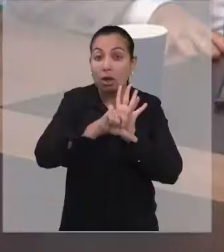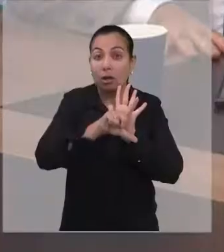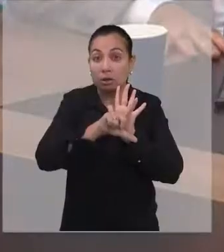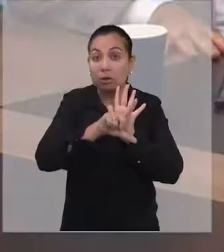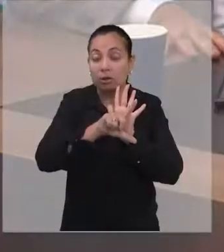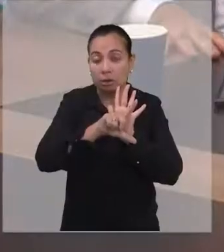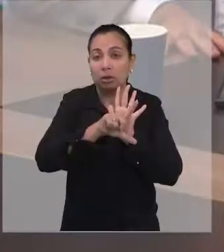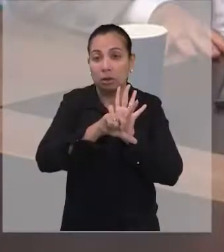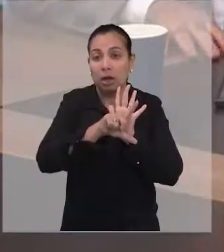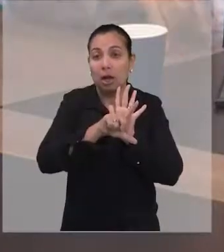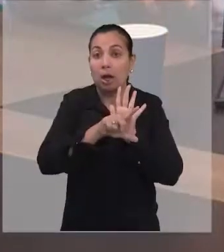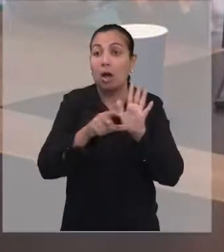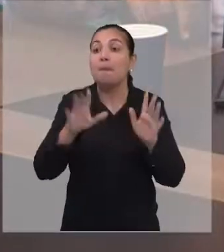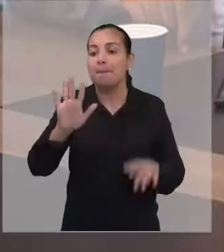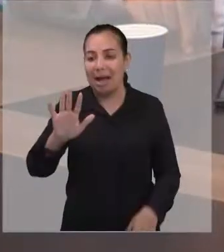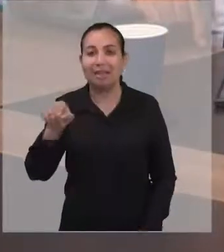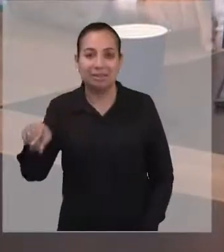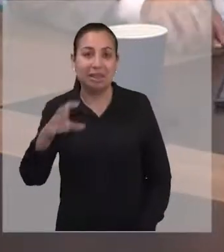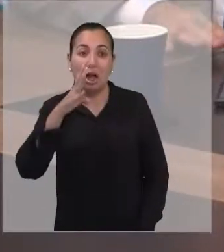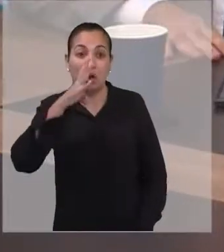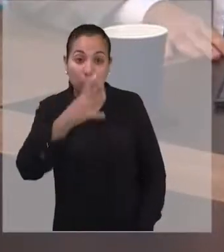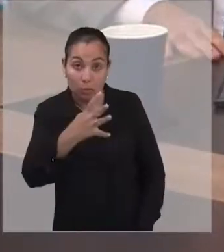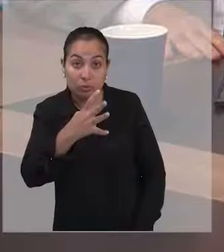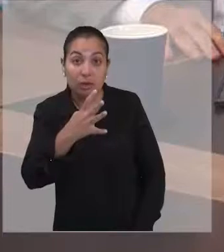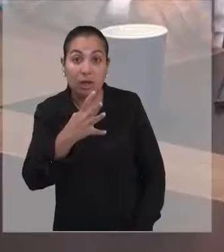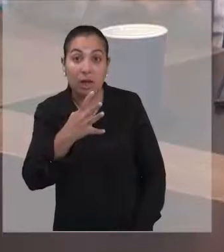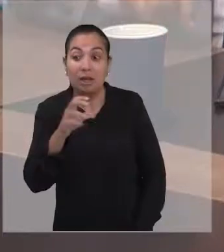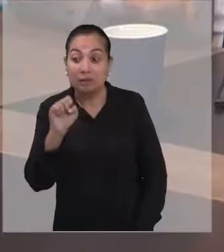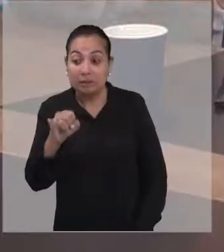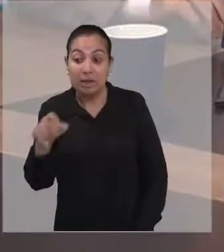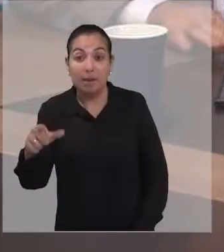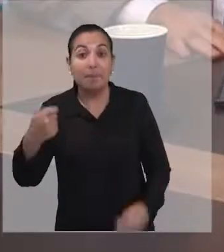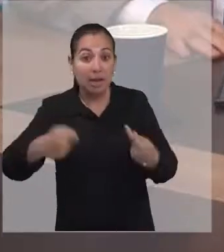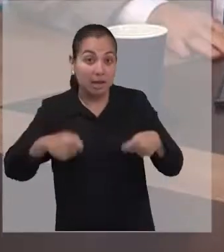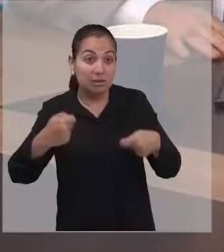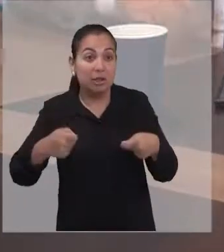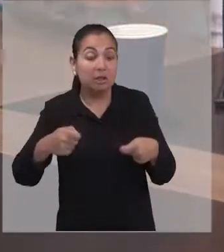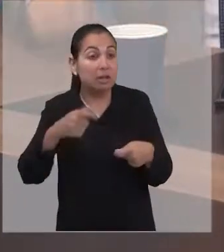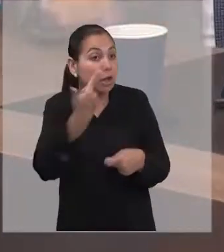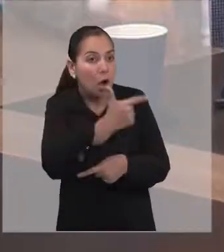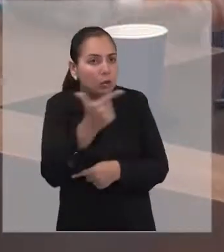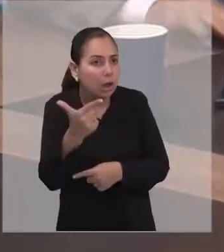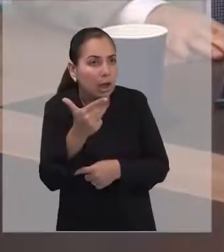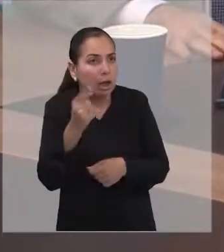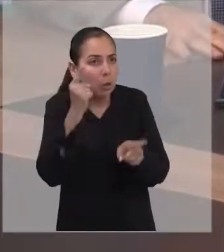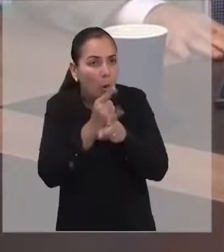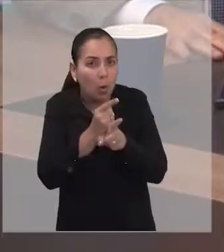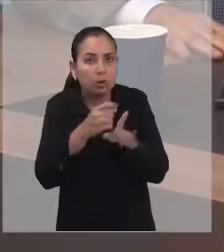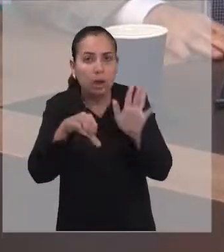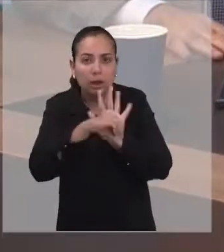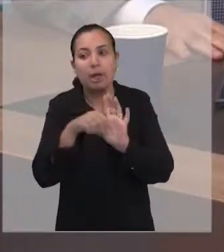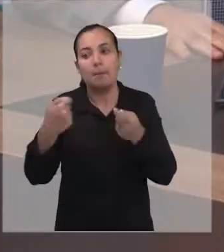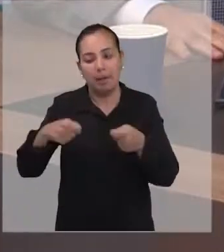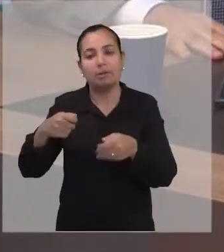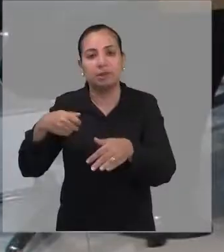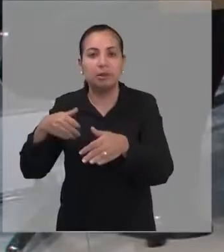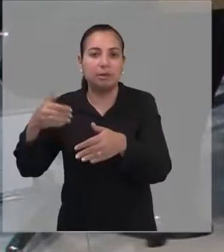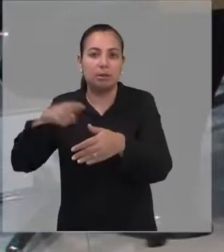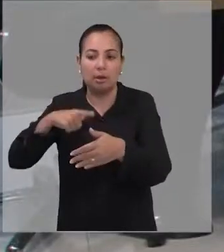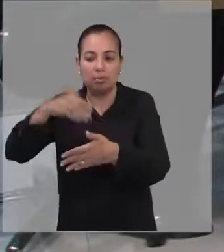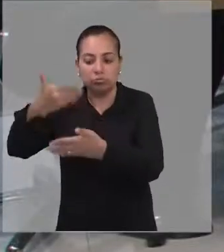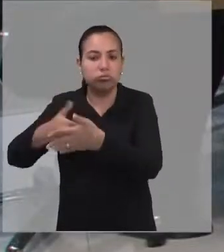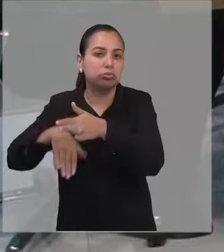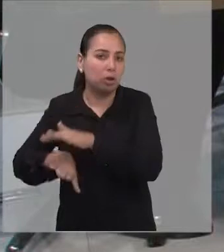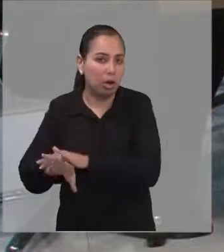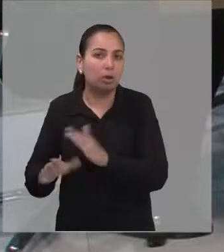Como acusador, mas mesmo como acusador, se ele detectar que não há cometimento de crime, ele tem que pedir o arquivamento. Sim, tem muito promotor que pede arquivamento. Há um fato estranho que